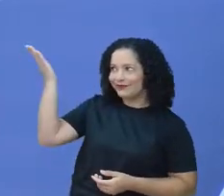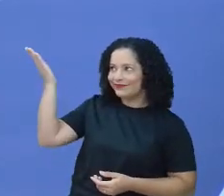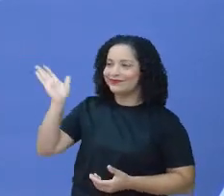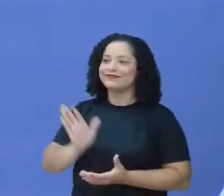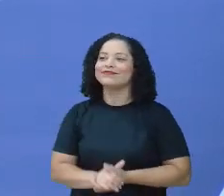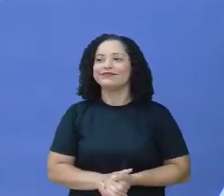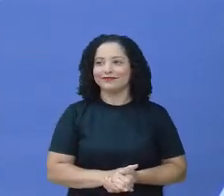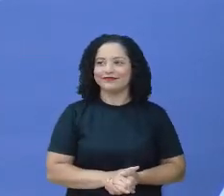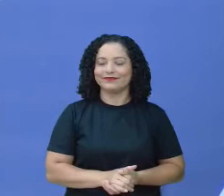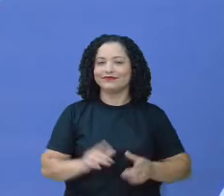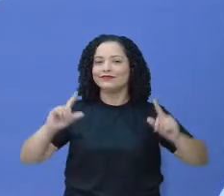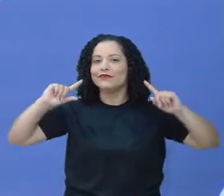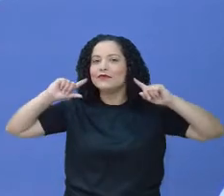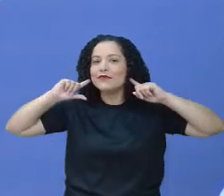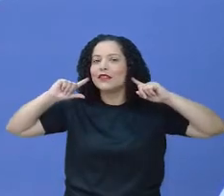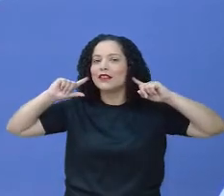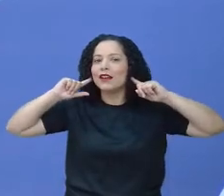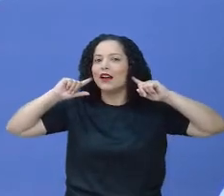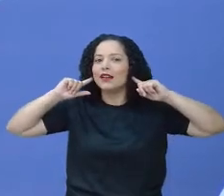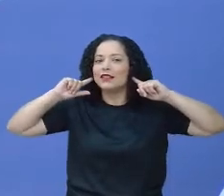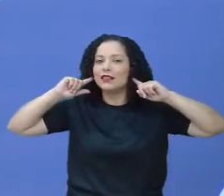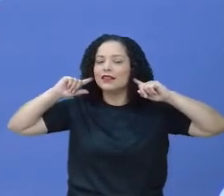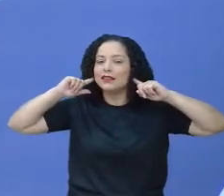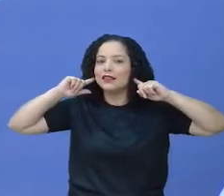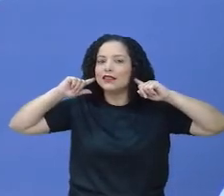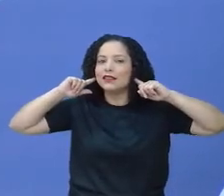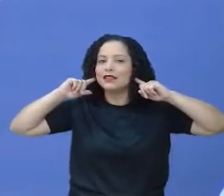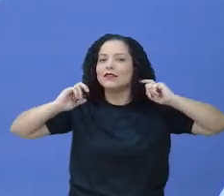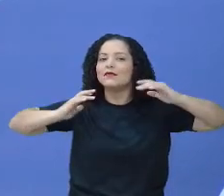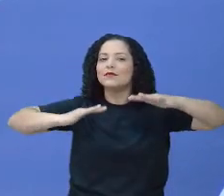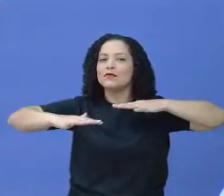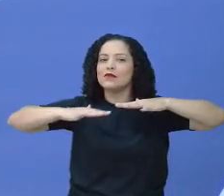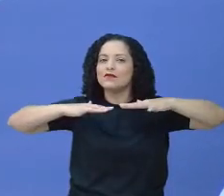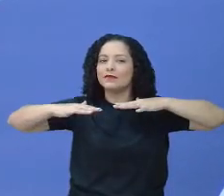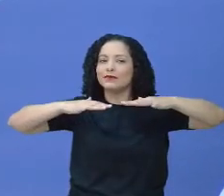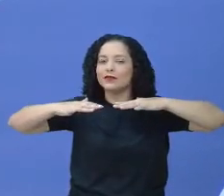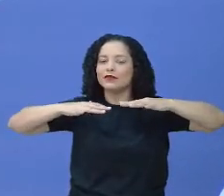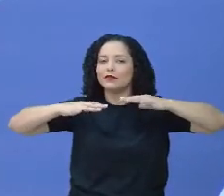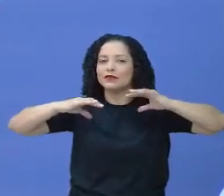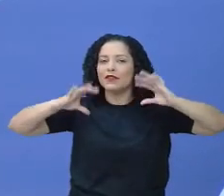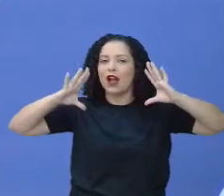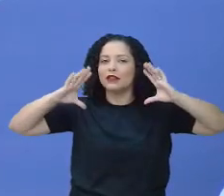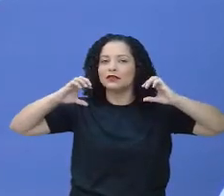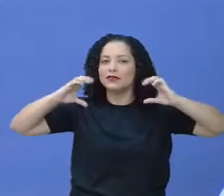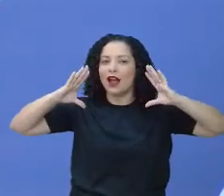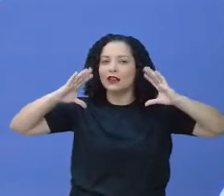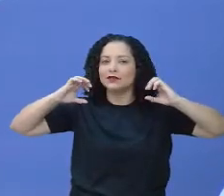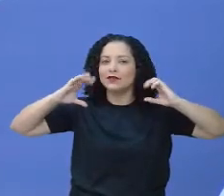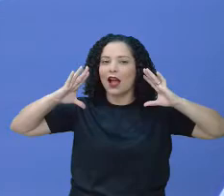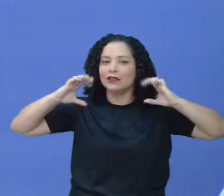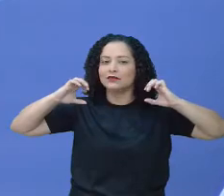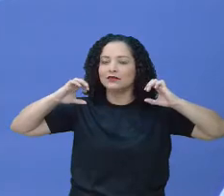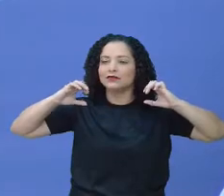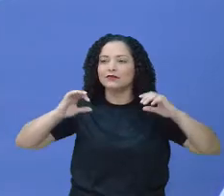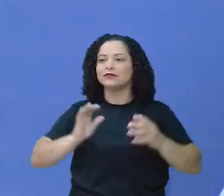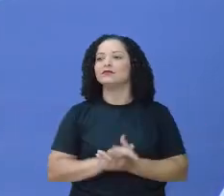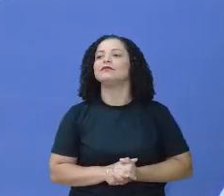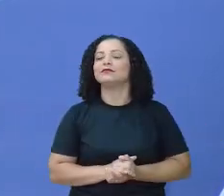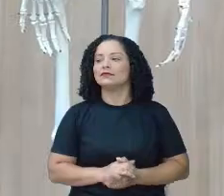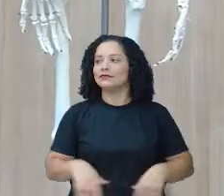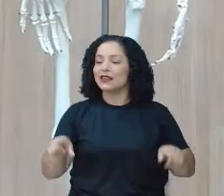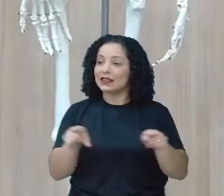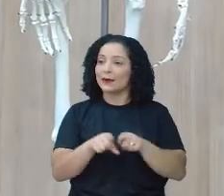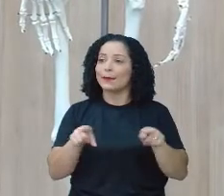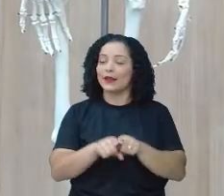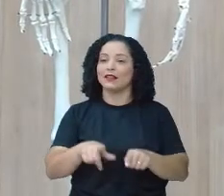a questão do encaixe, bem próximo a esse pequeno orifício aqui, que é o ouvido. Lá também temos uma